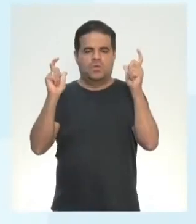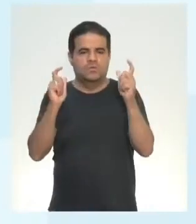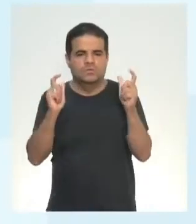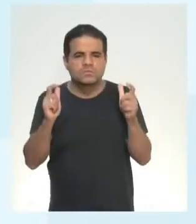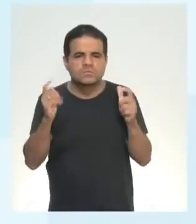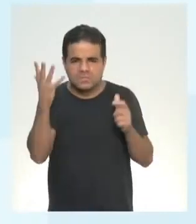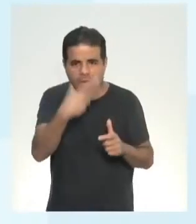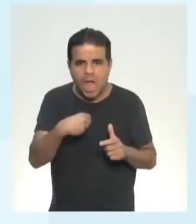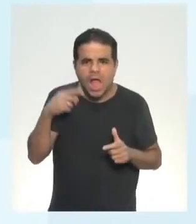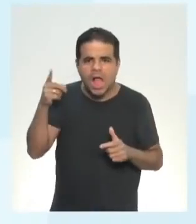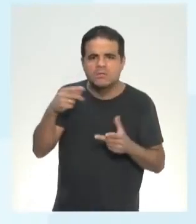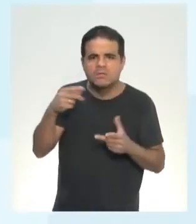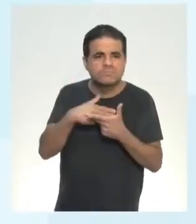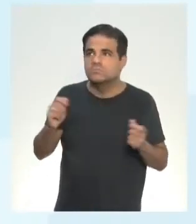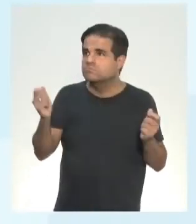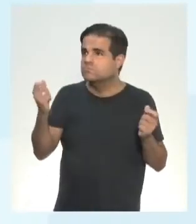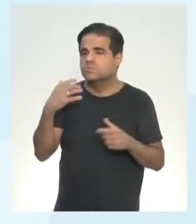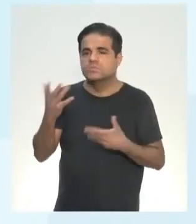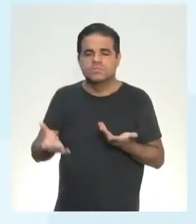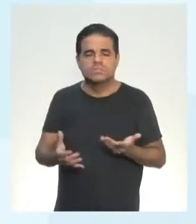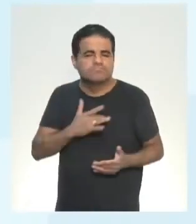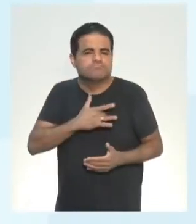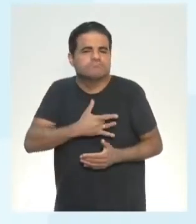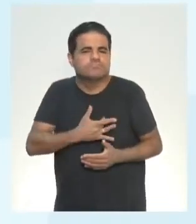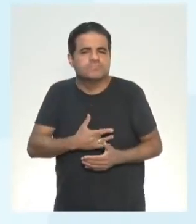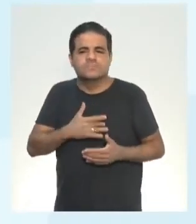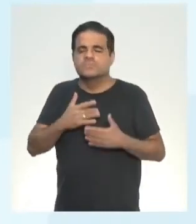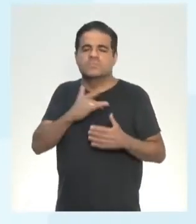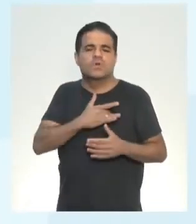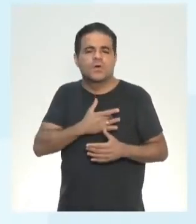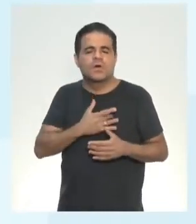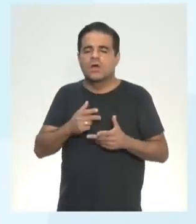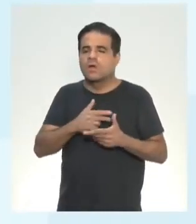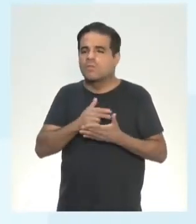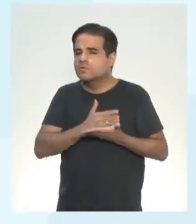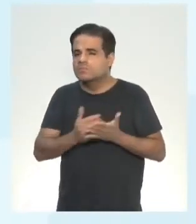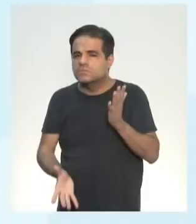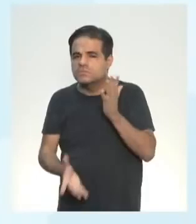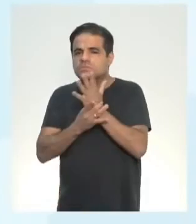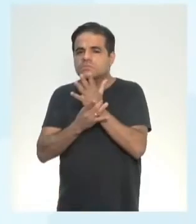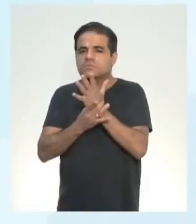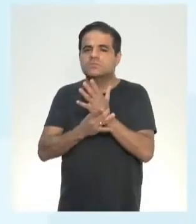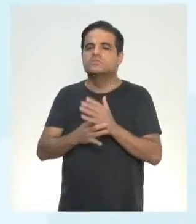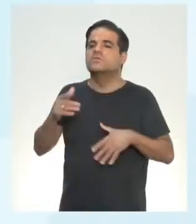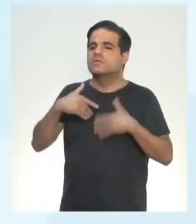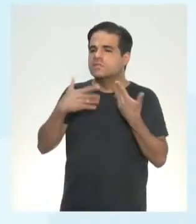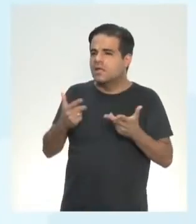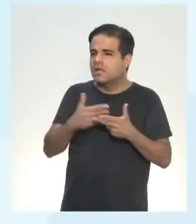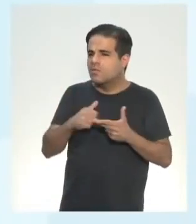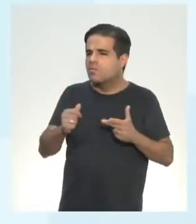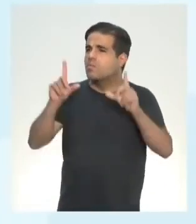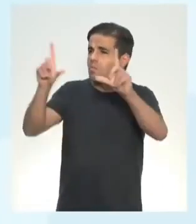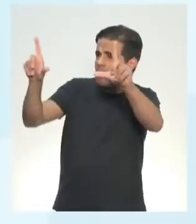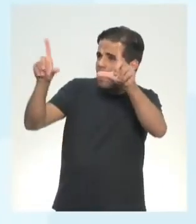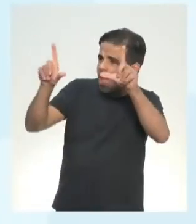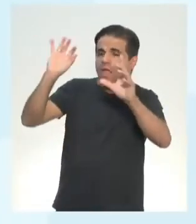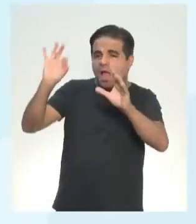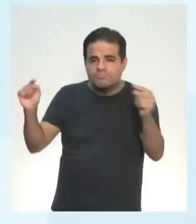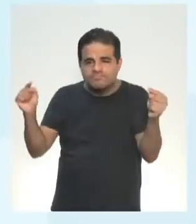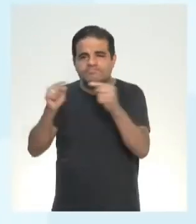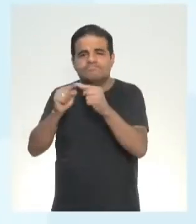belo isso aí? É aquela coisa romântica? Ou é algo que já está partindo para o realismo? Tá? Então, esse quadro é exatamente